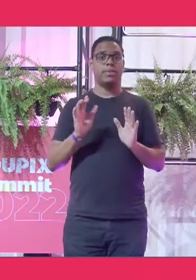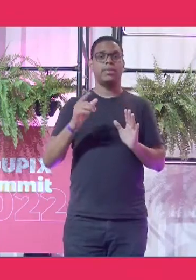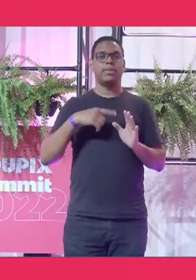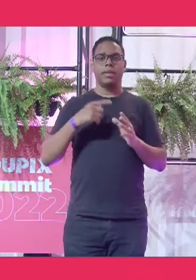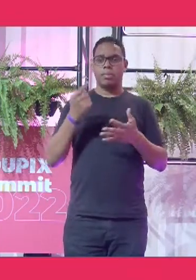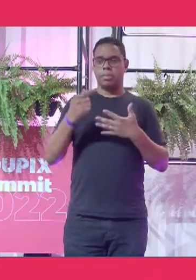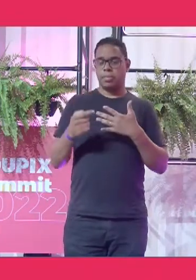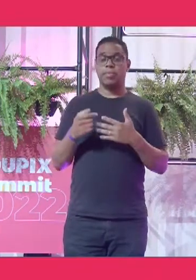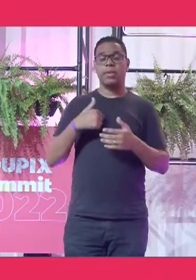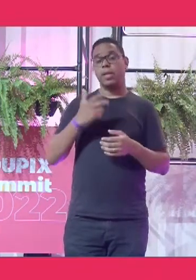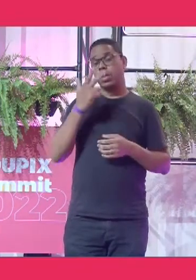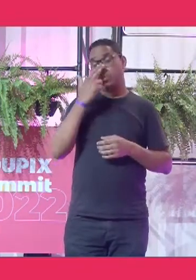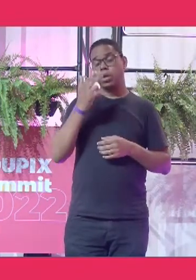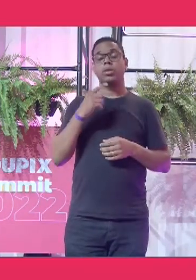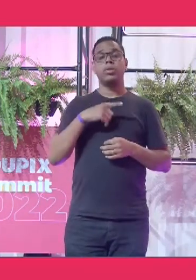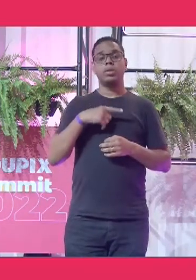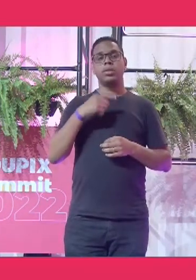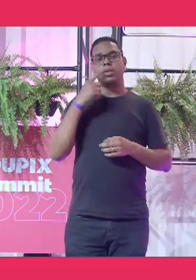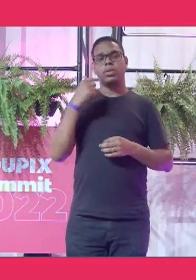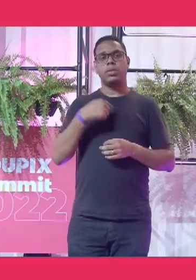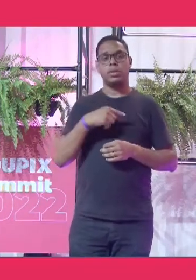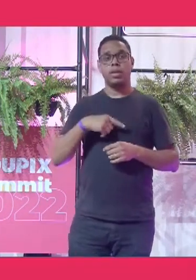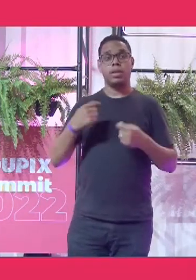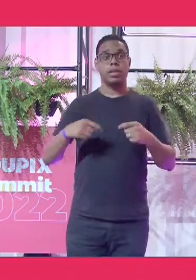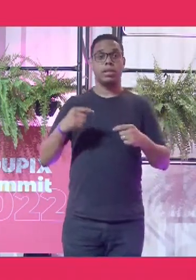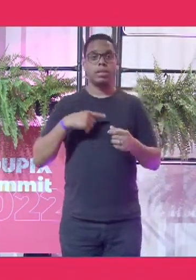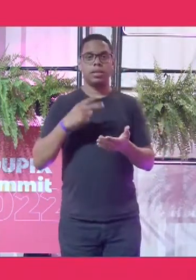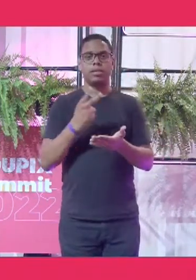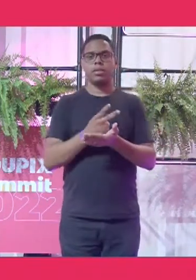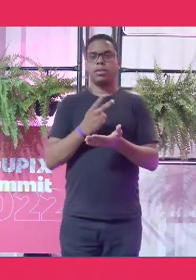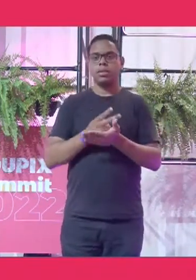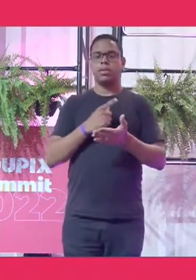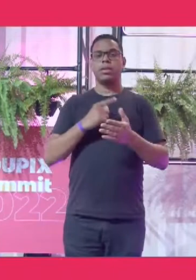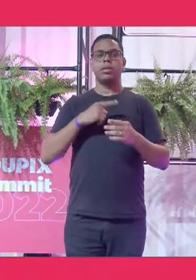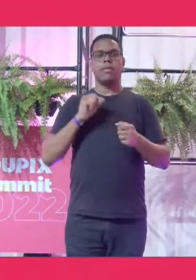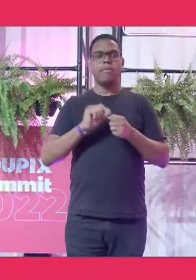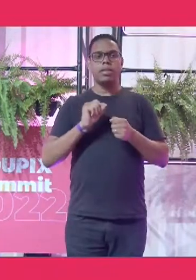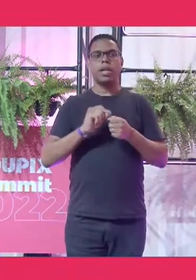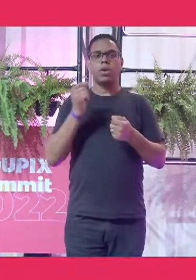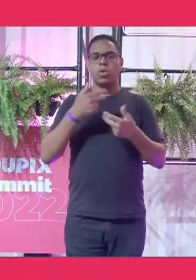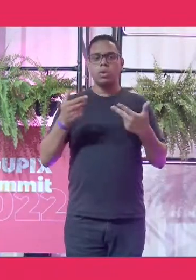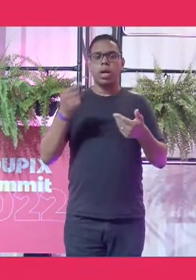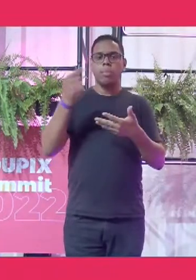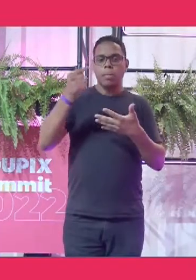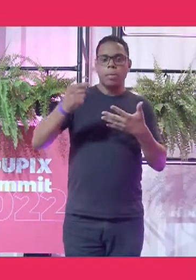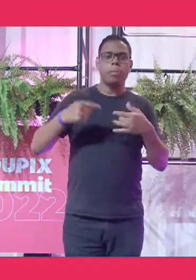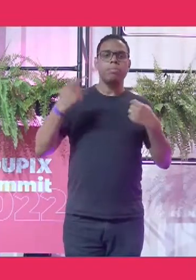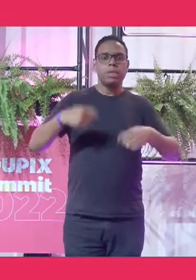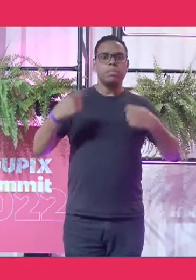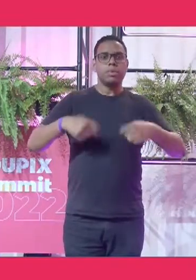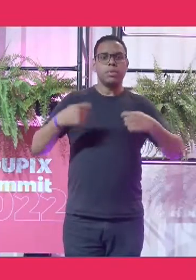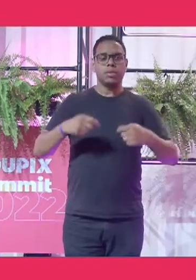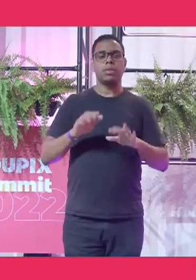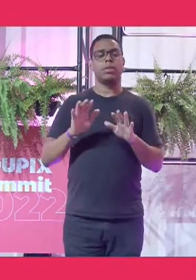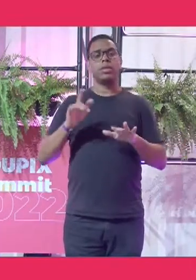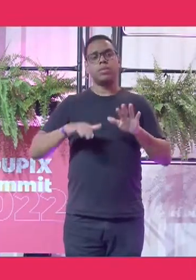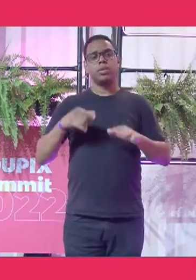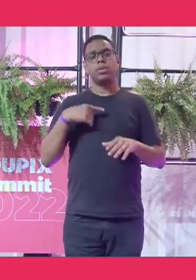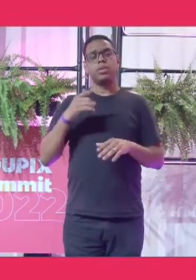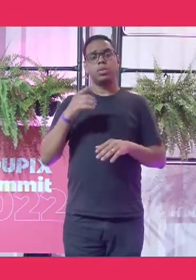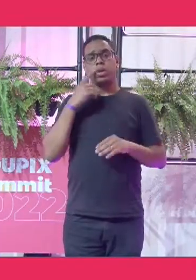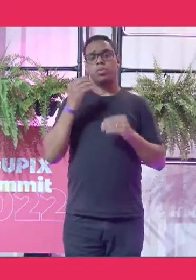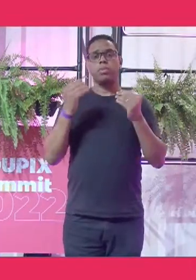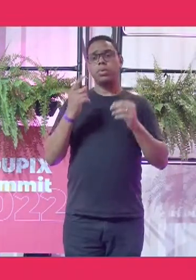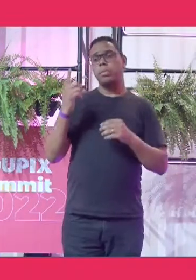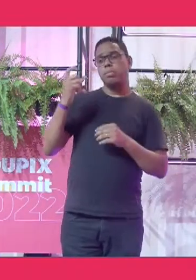coisa. Eu acho que tem muito disso também, né? Da gente ter uma necessidade de estar sempre tendo que fazer alguma coisa. Sim. Aí, às vezes, você quer só postar